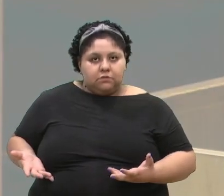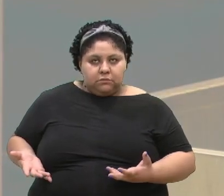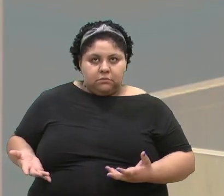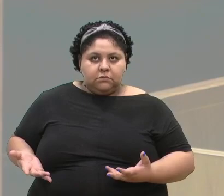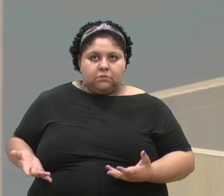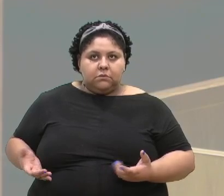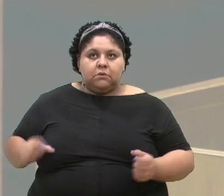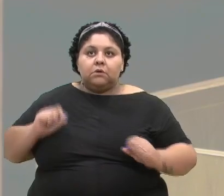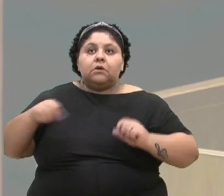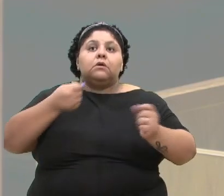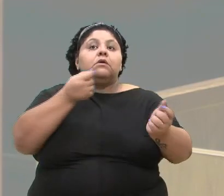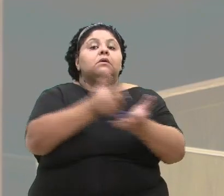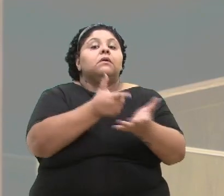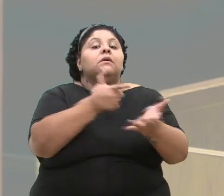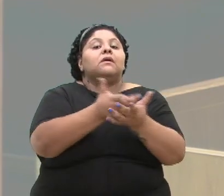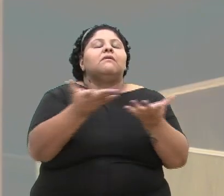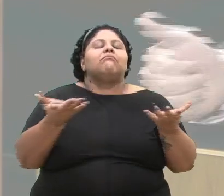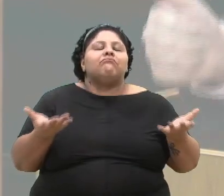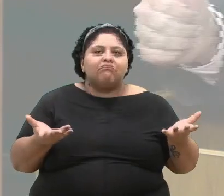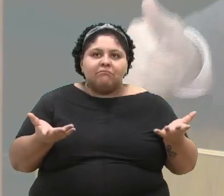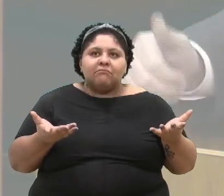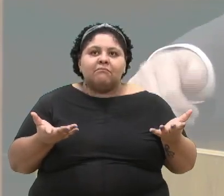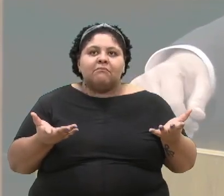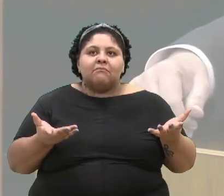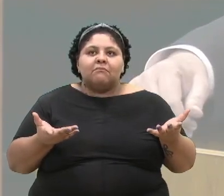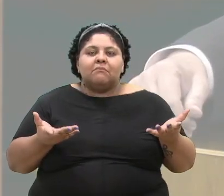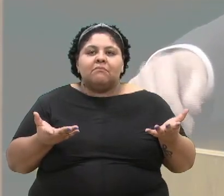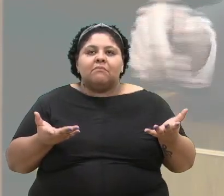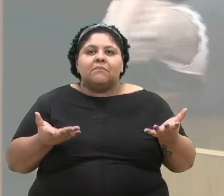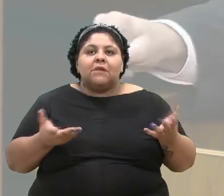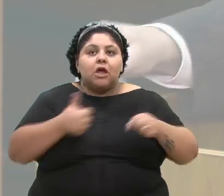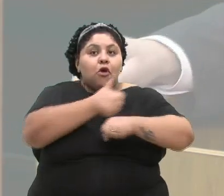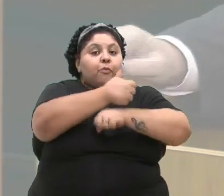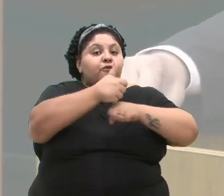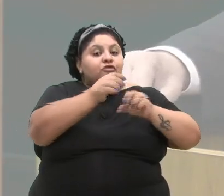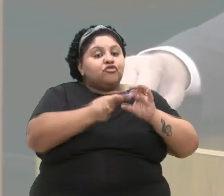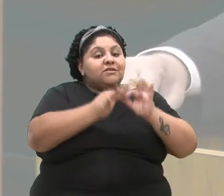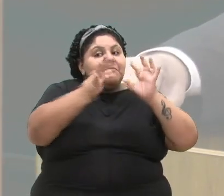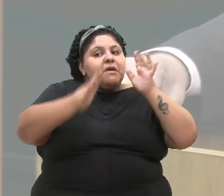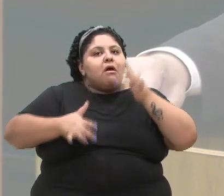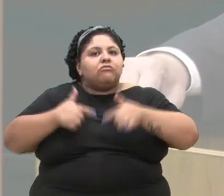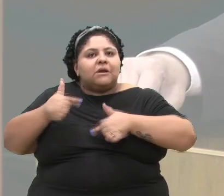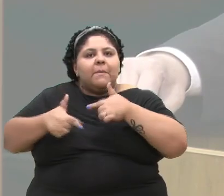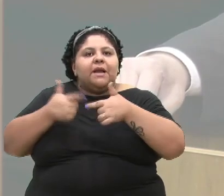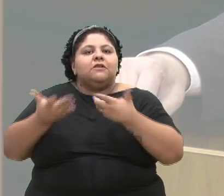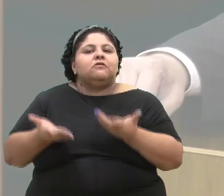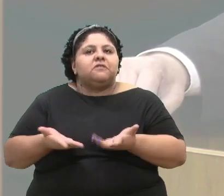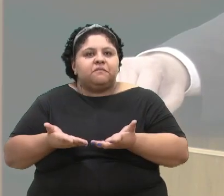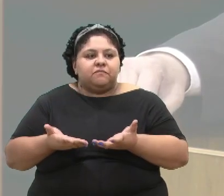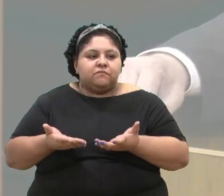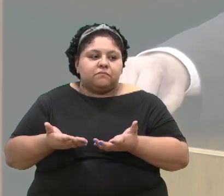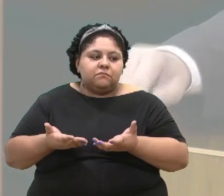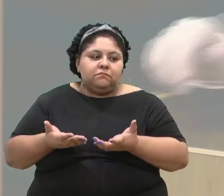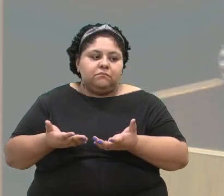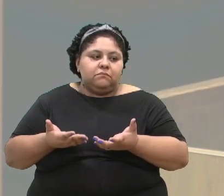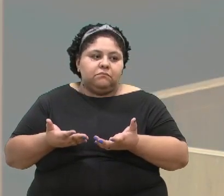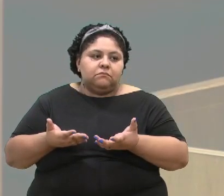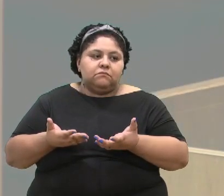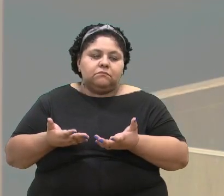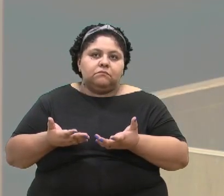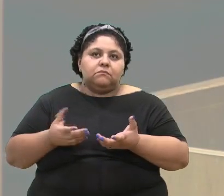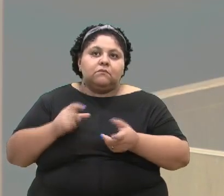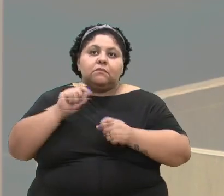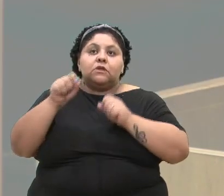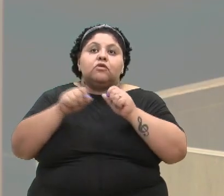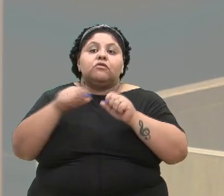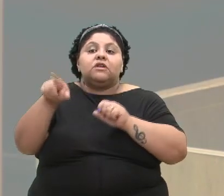E quem está pagando essa conta é o profissional liberal, é o trabalhador. Peço a palavra, presidente. E o que a